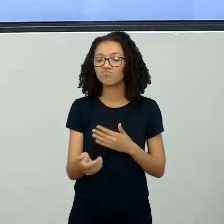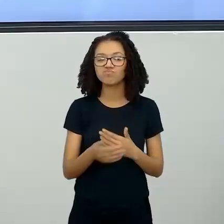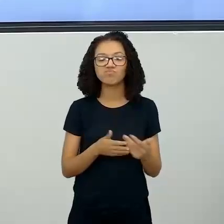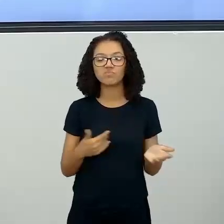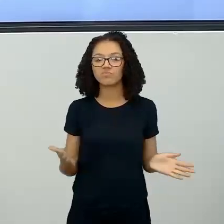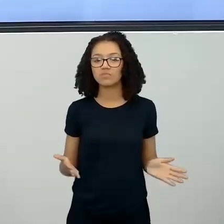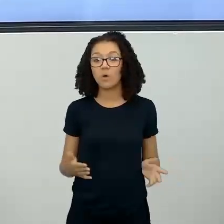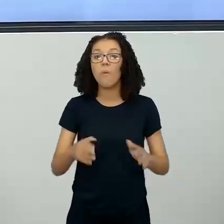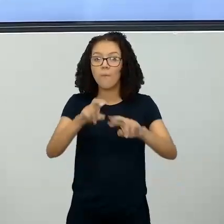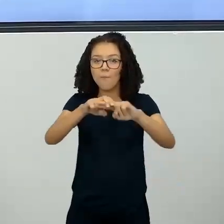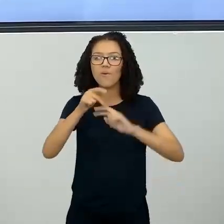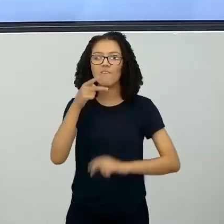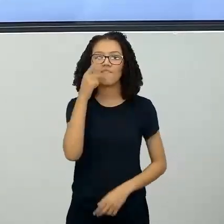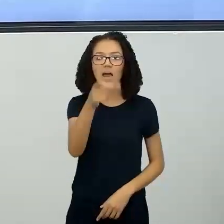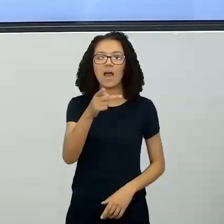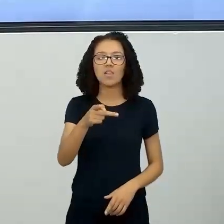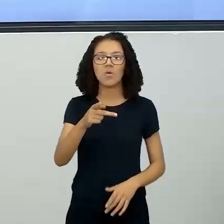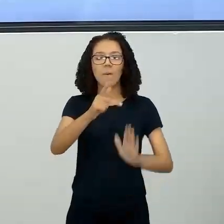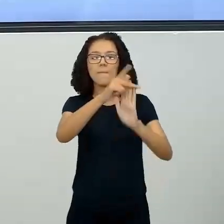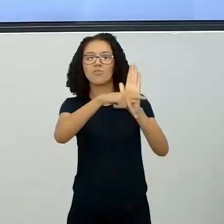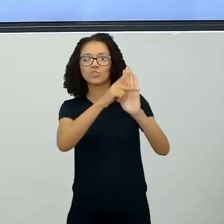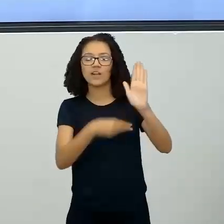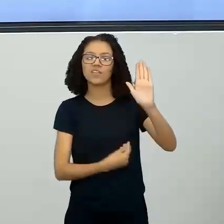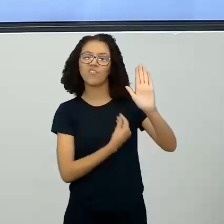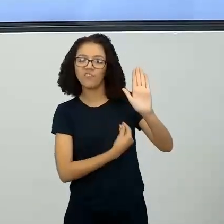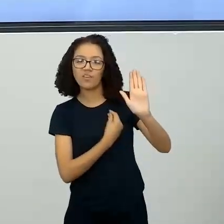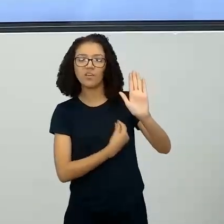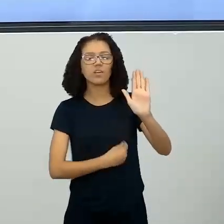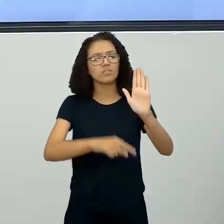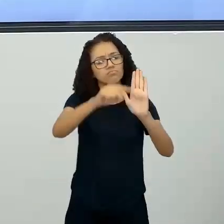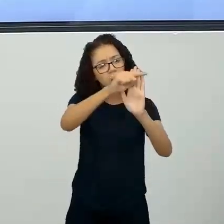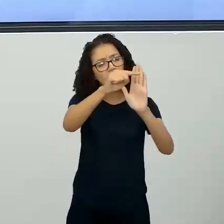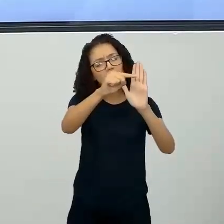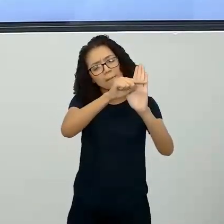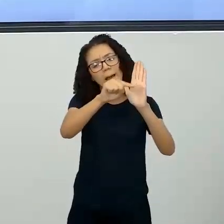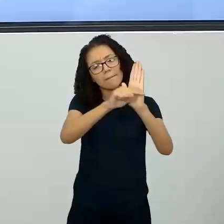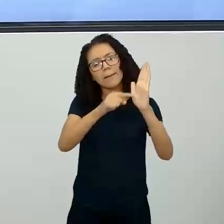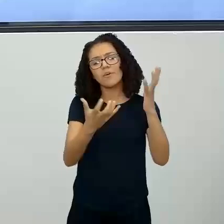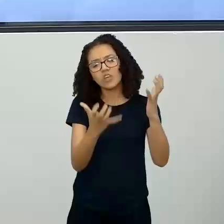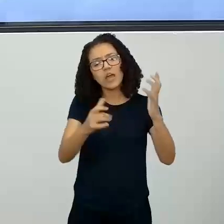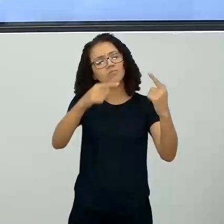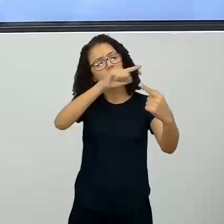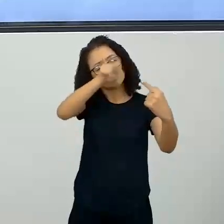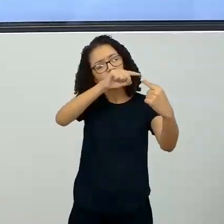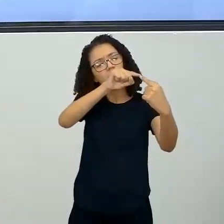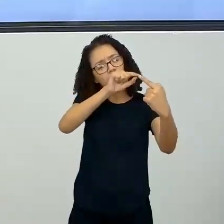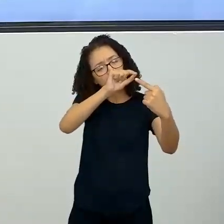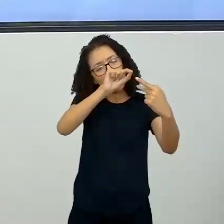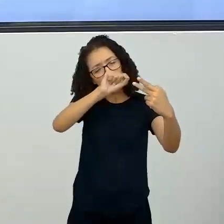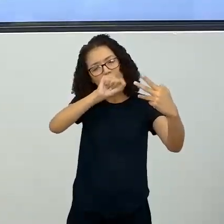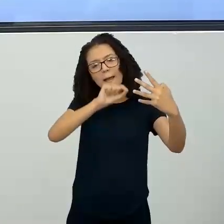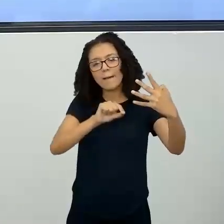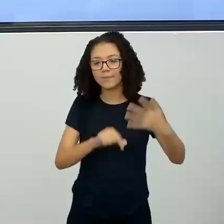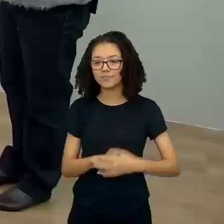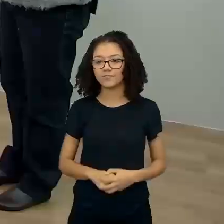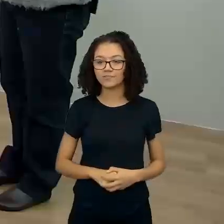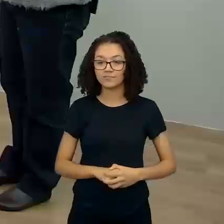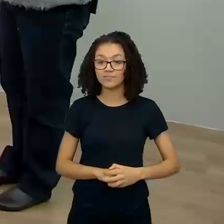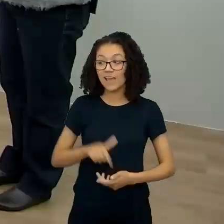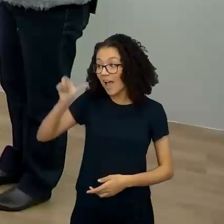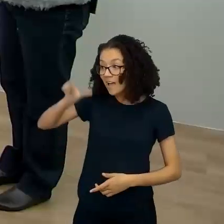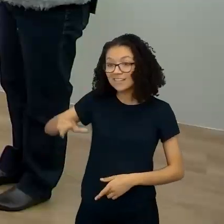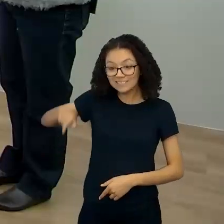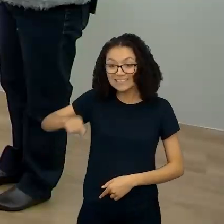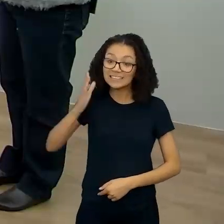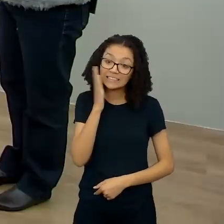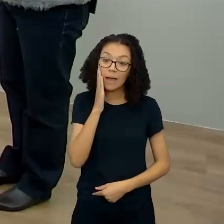vida, você ter um foco. No que se falava dela antigamente, ela tinha uma visão do que ela queria chegar, onde ela